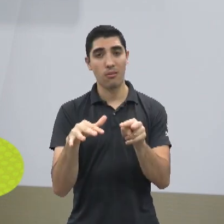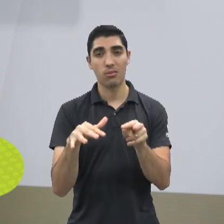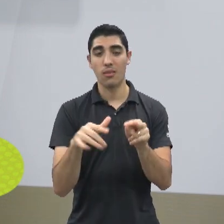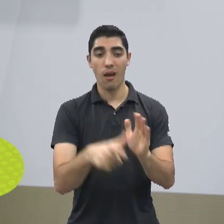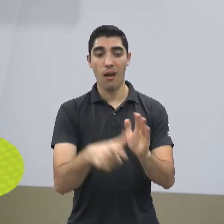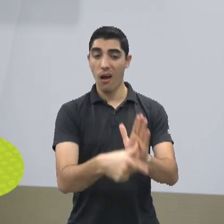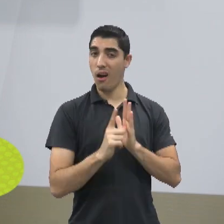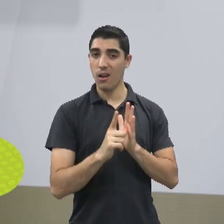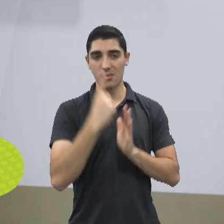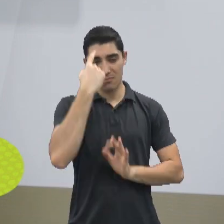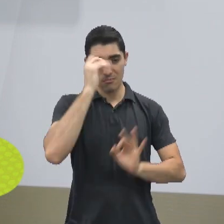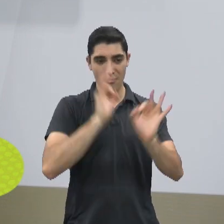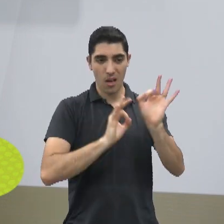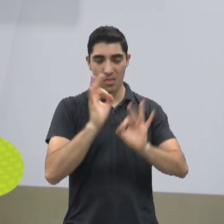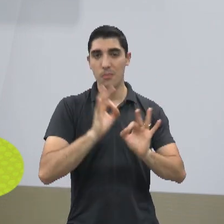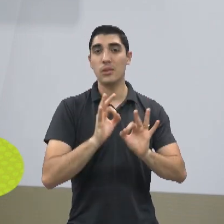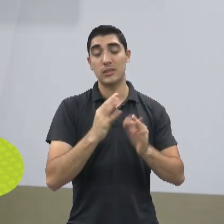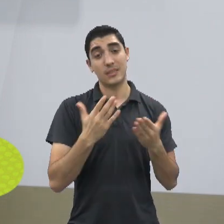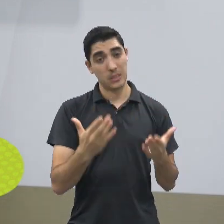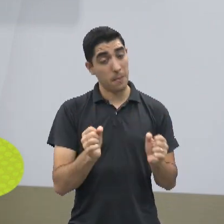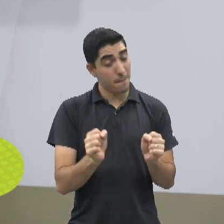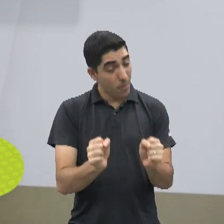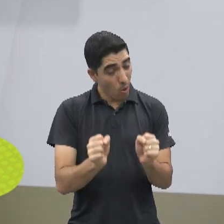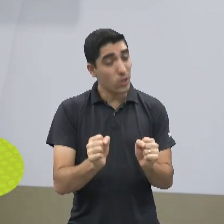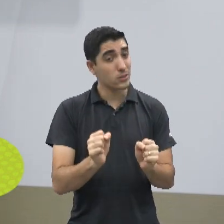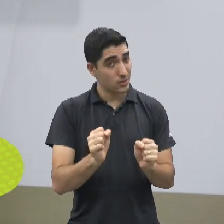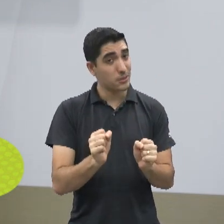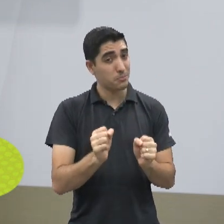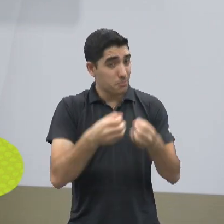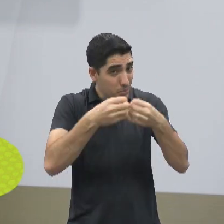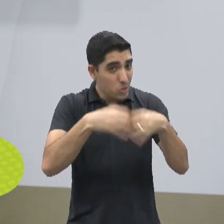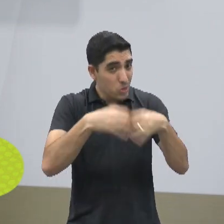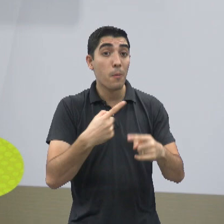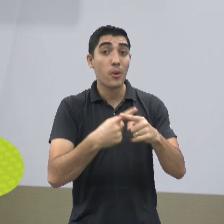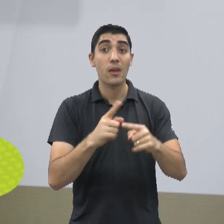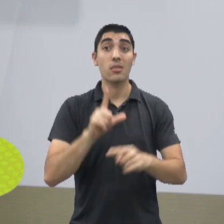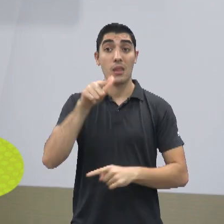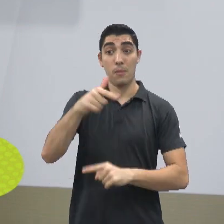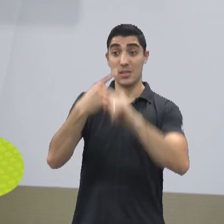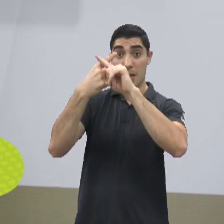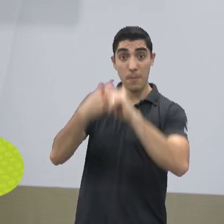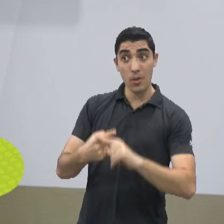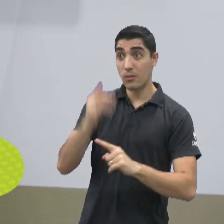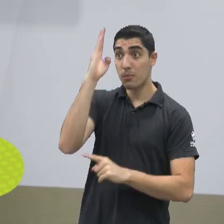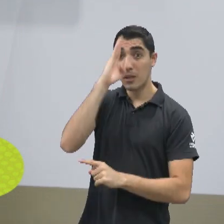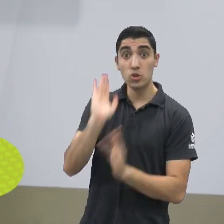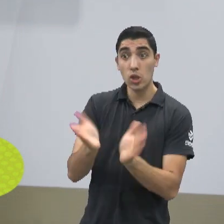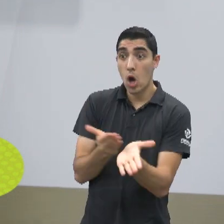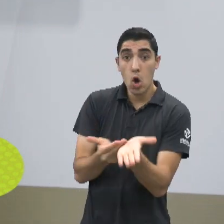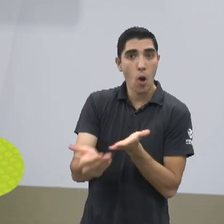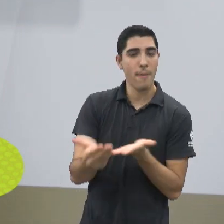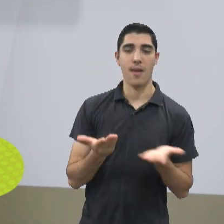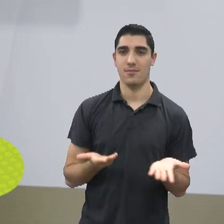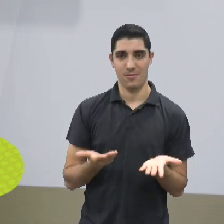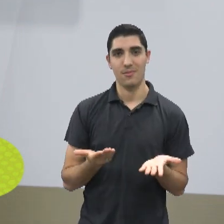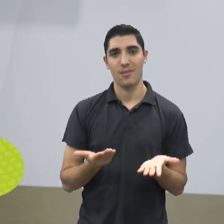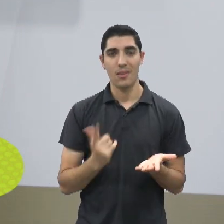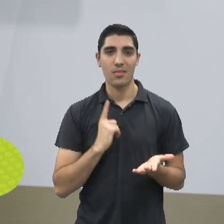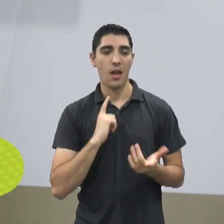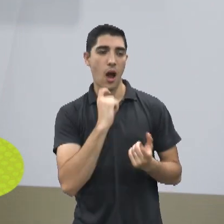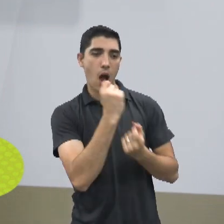planejamento e, querendo ou não, isso acaba impactando porque o calendário nacional ainda está rolando, assim. Então, tem jogadores que estão disputando ainda